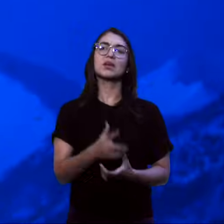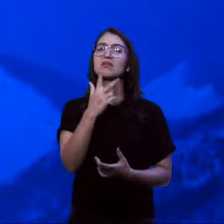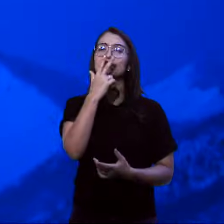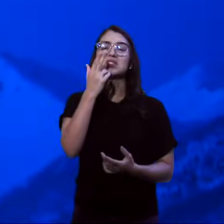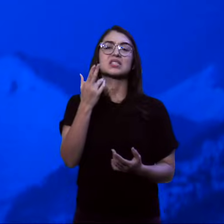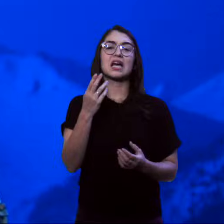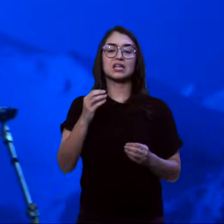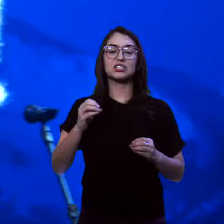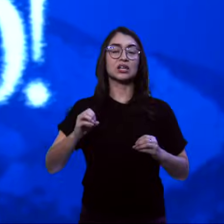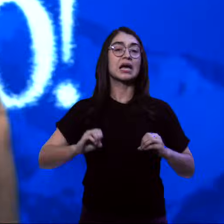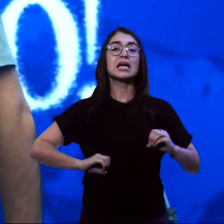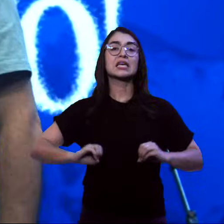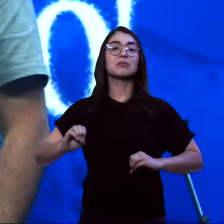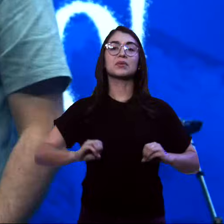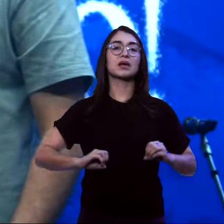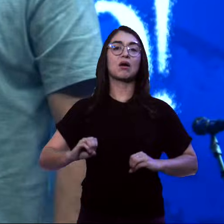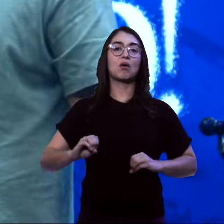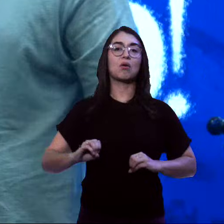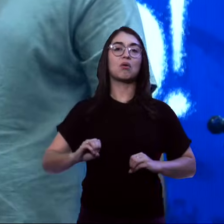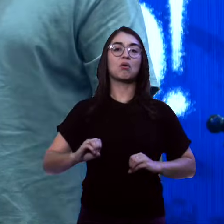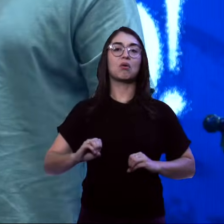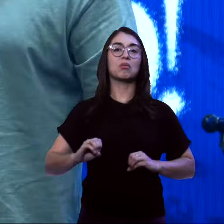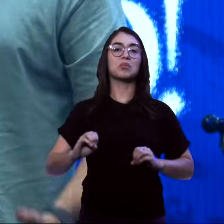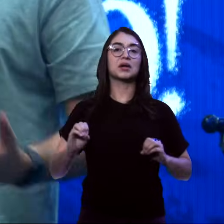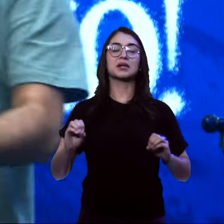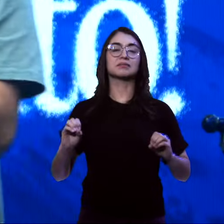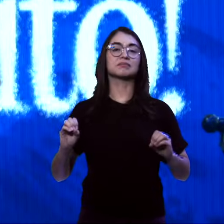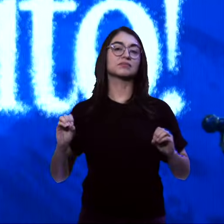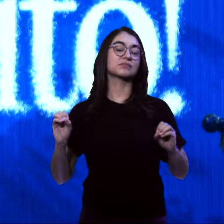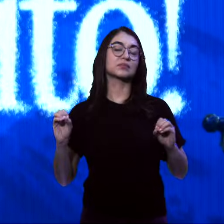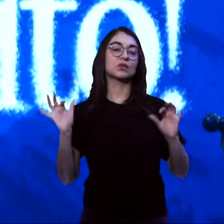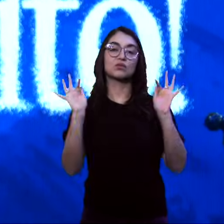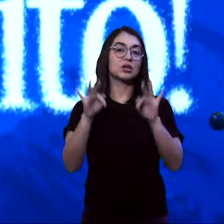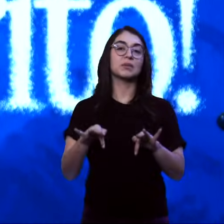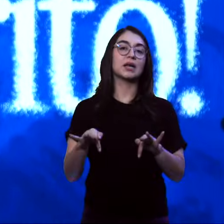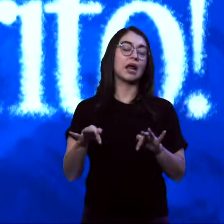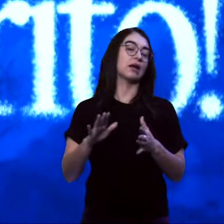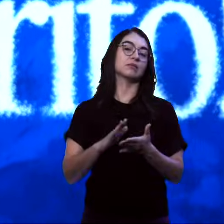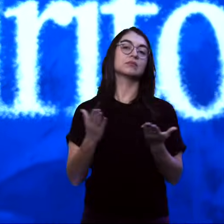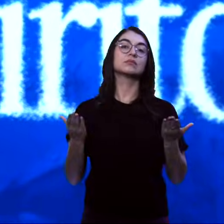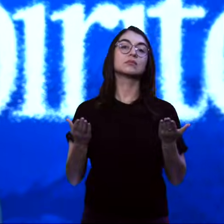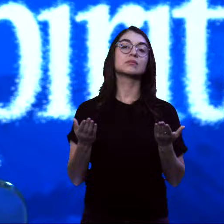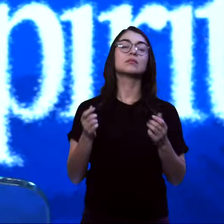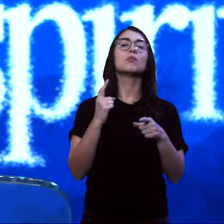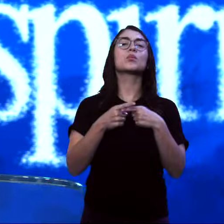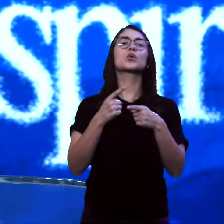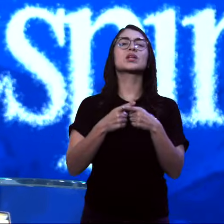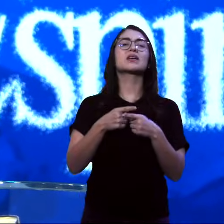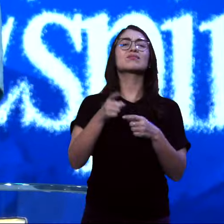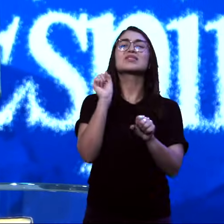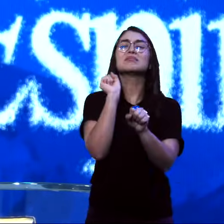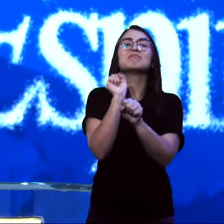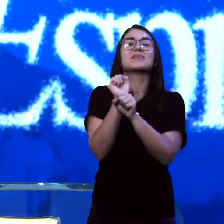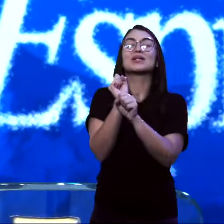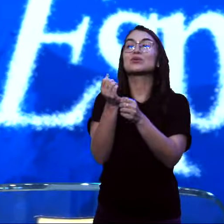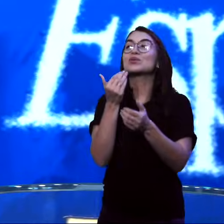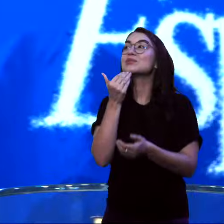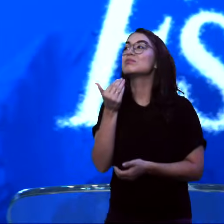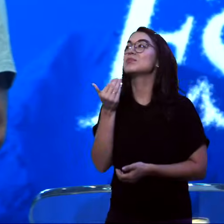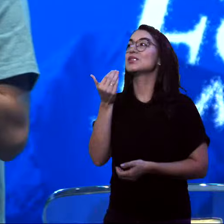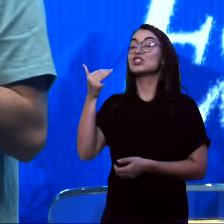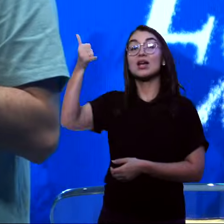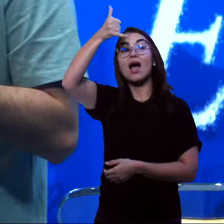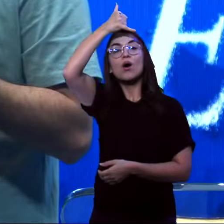obra na tua vida não vai terminar? Por que você parou de pedir a unção do Espírito Santo sobre você?